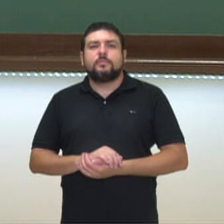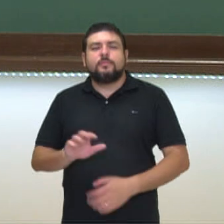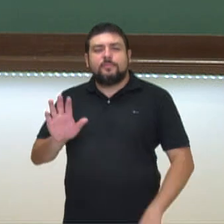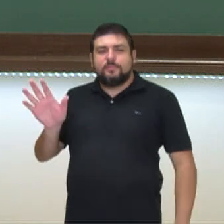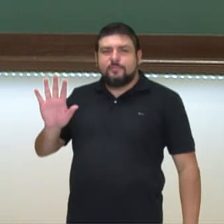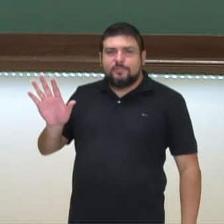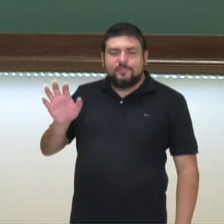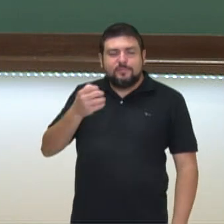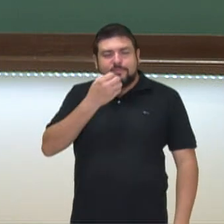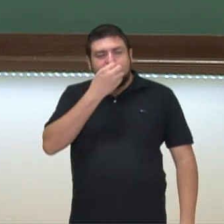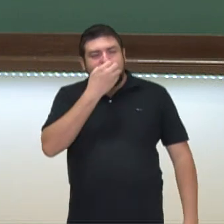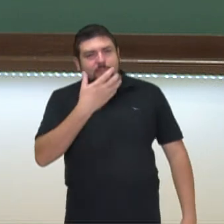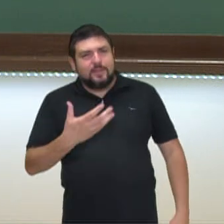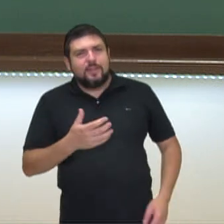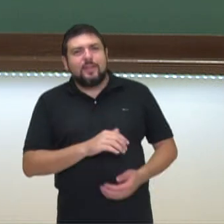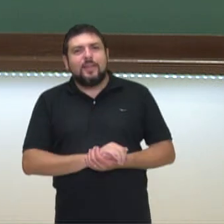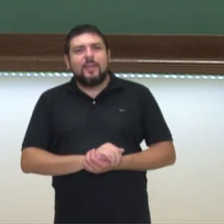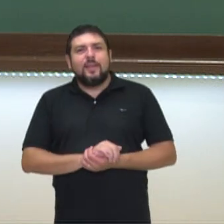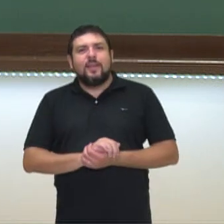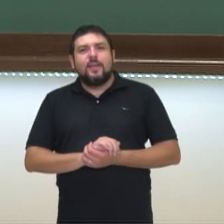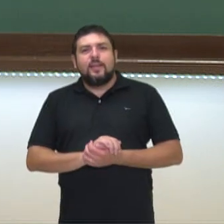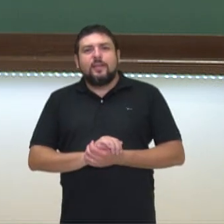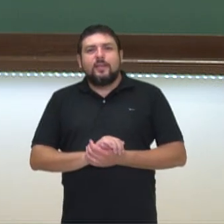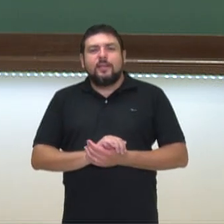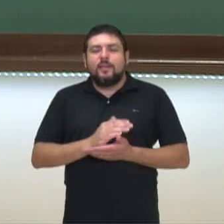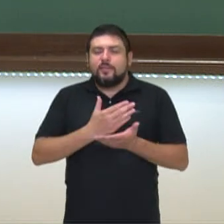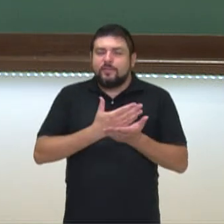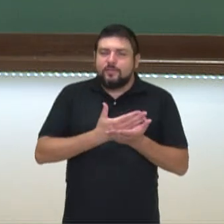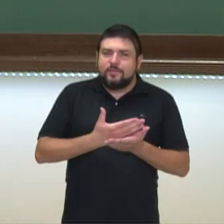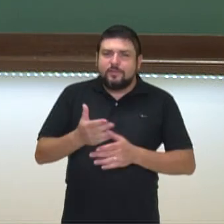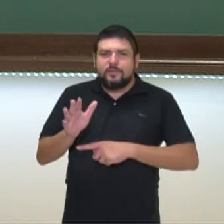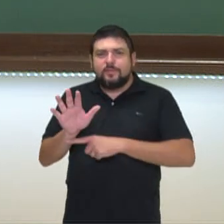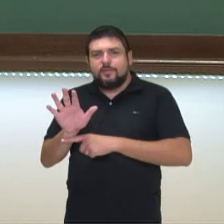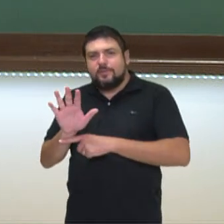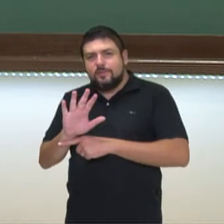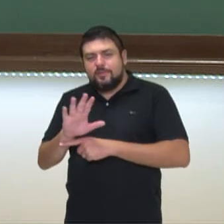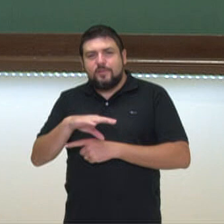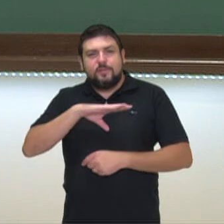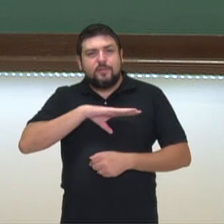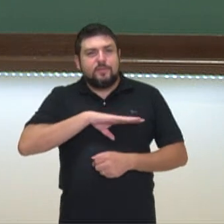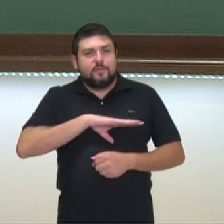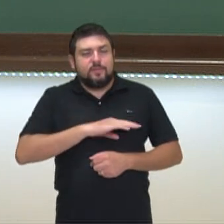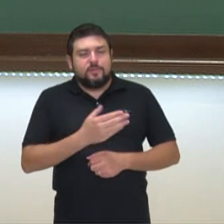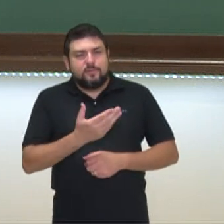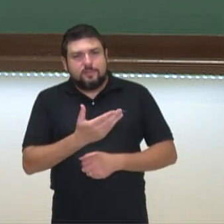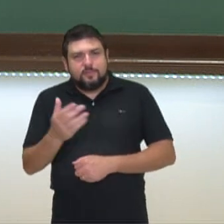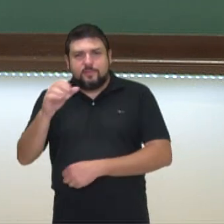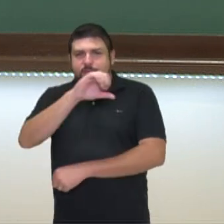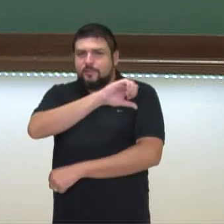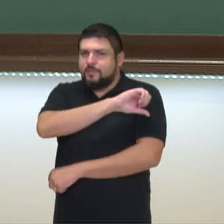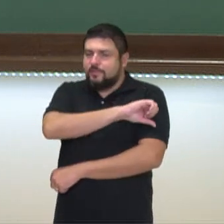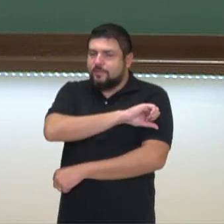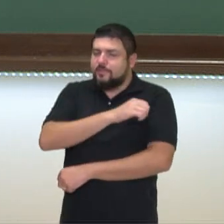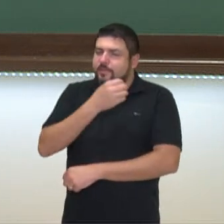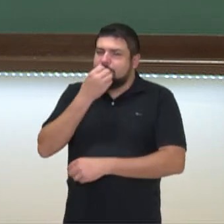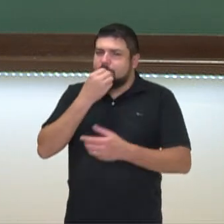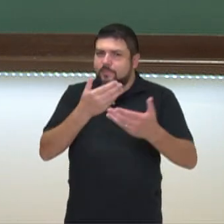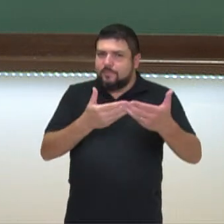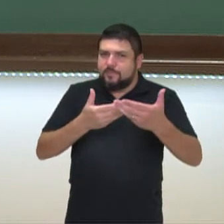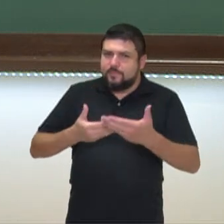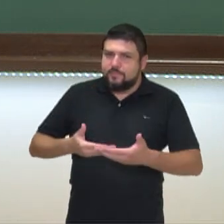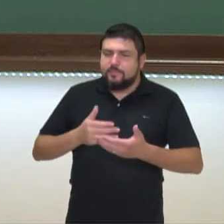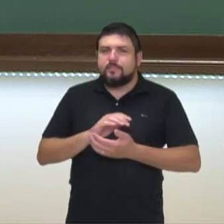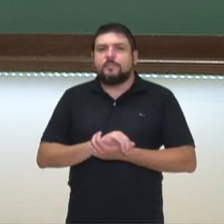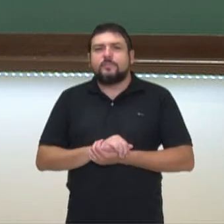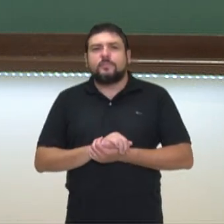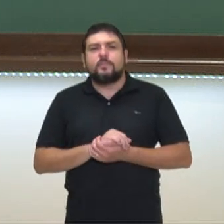Fala galera, beleza? Estamos começando mais um vídeo de língua portuguesa do 9º ano. Seja bem-vindo, seja bem-vinda. O